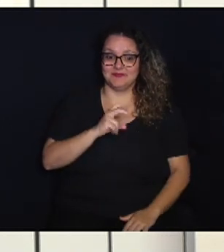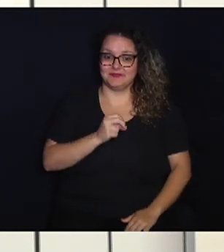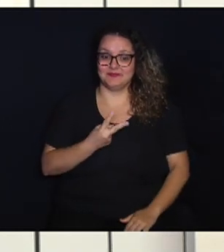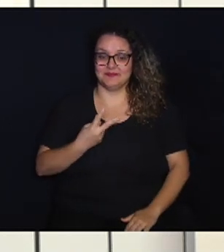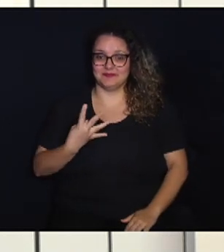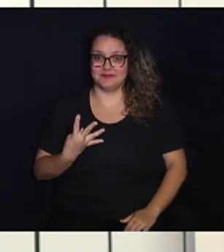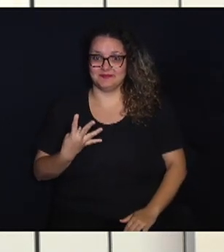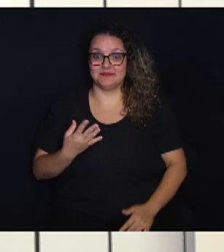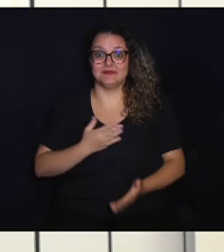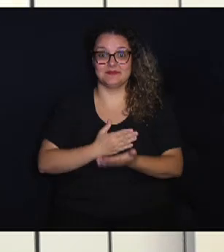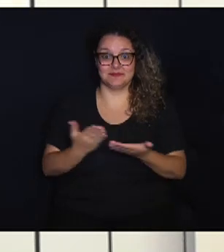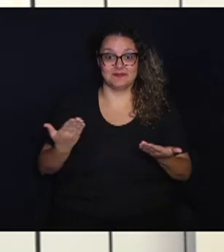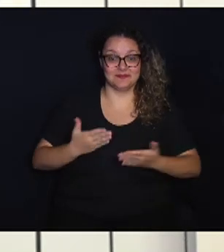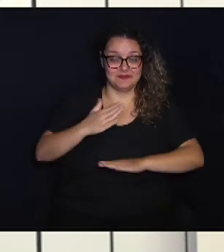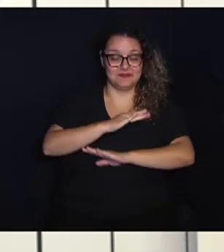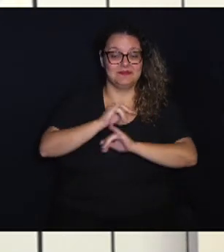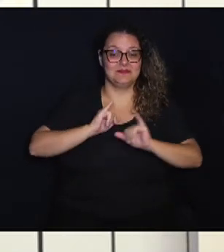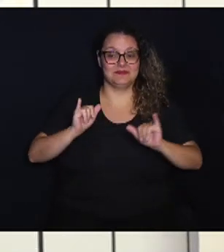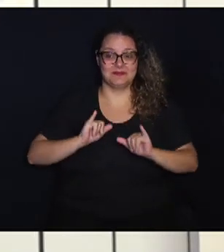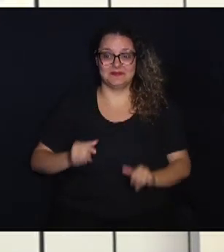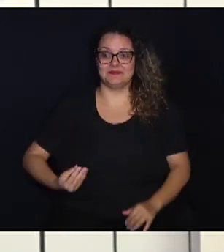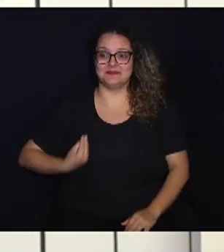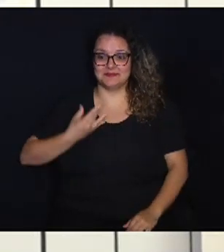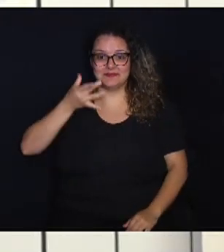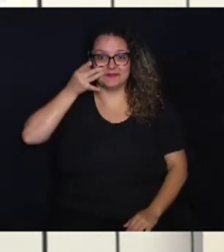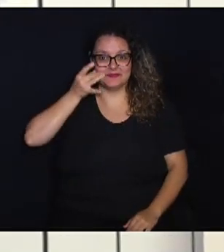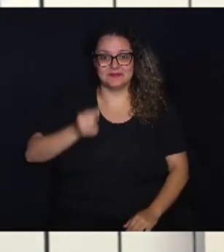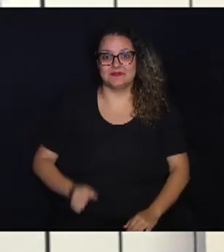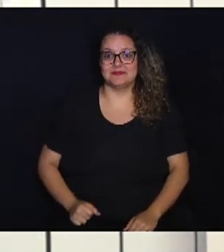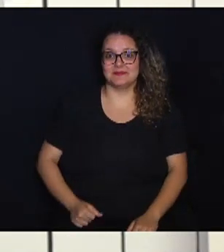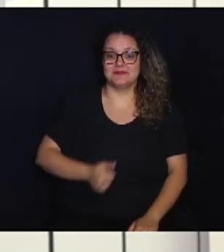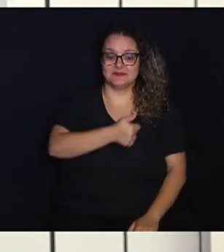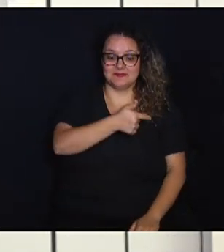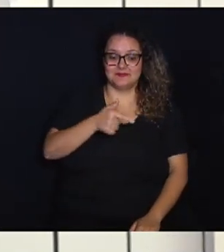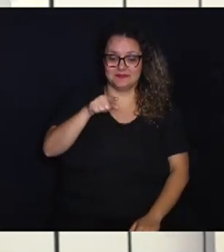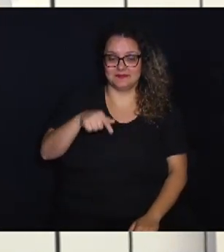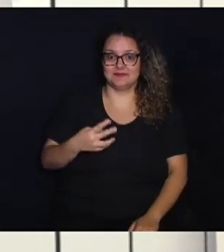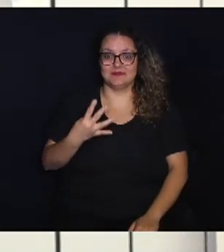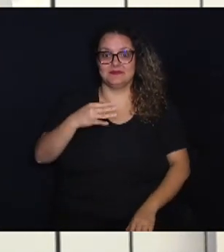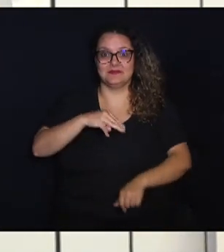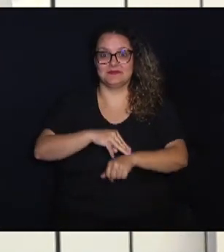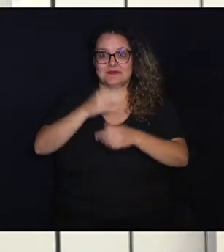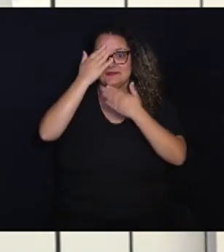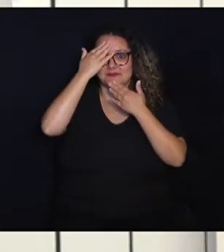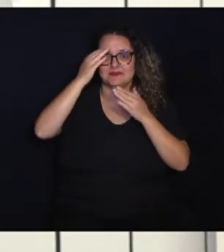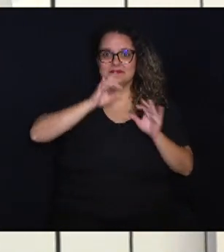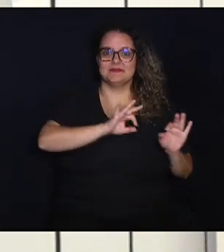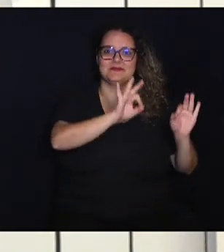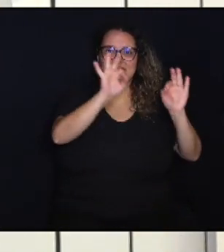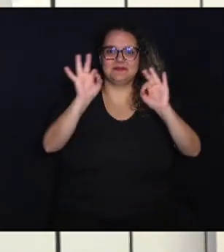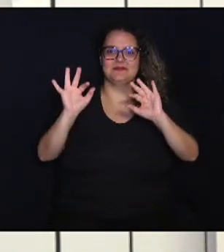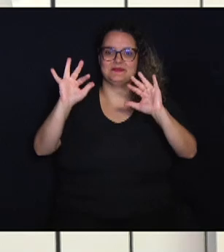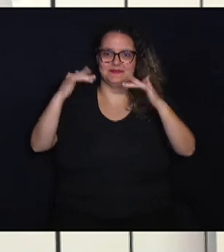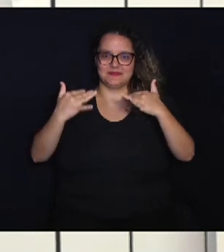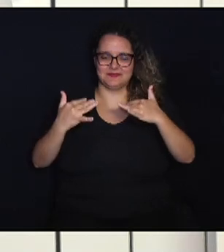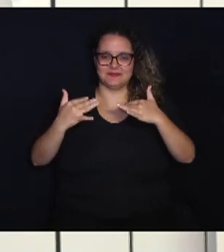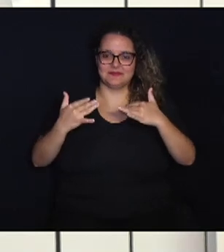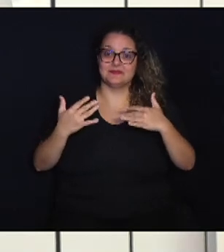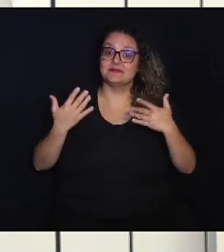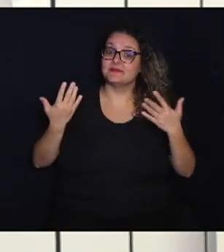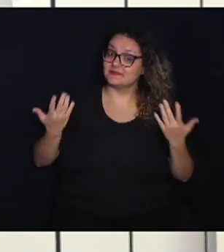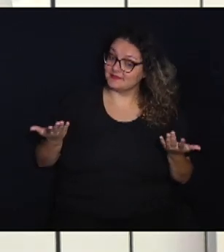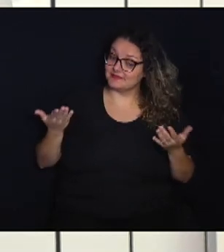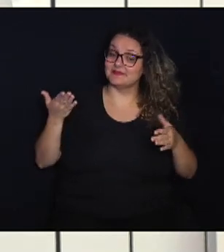Câmara Notícia ao vivo, meio-dia mais 4 minutos. Muito obrigado pela sua companhia, pela sua audiência